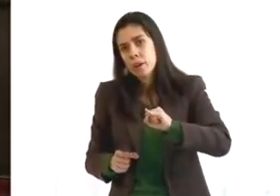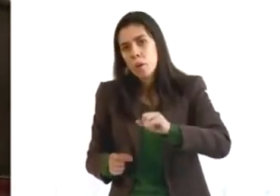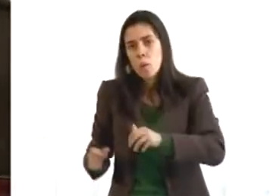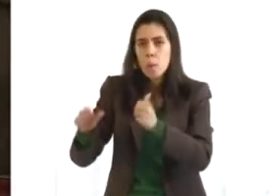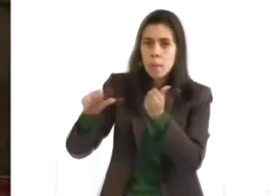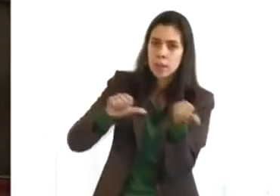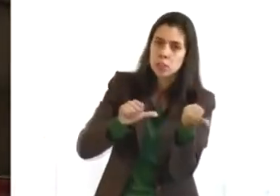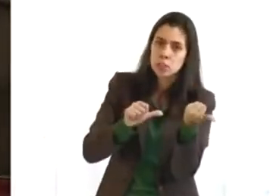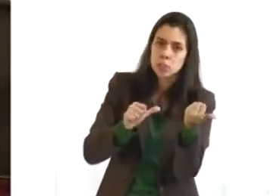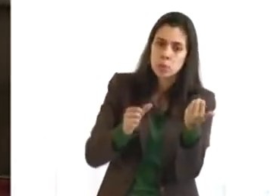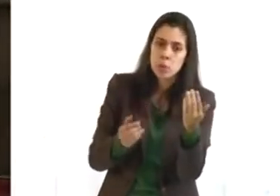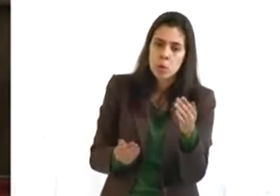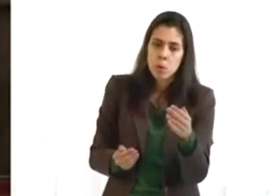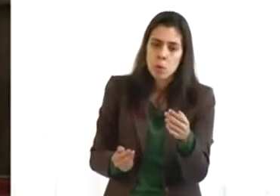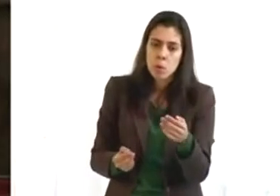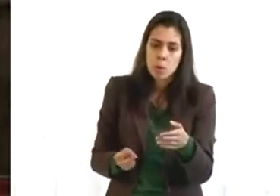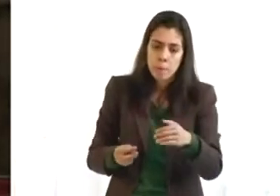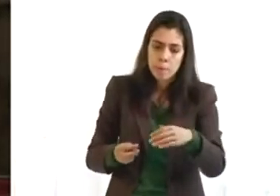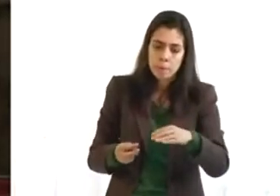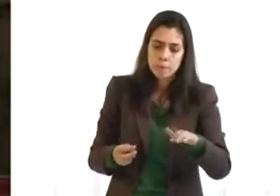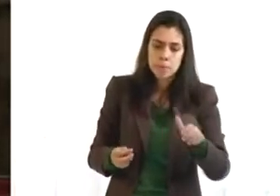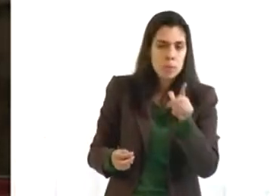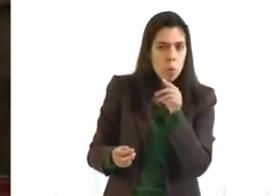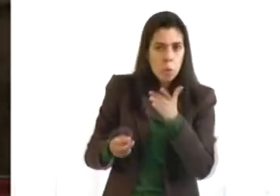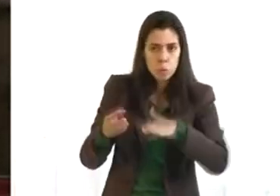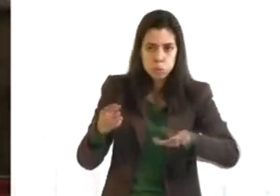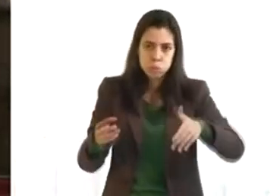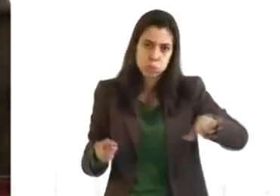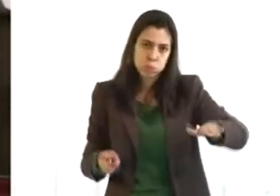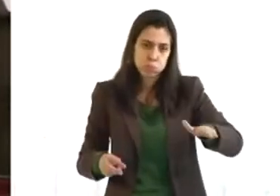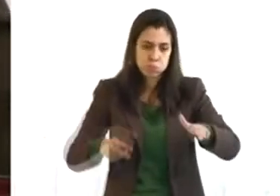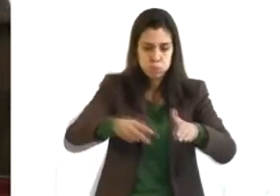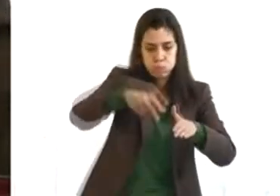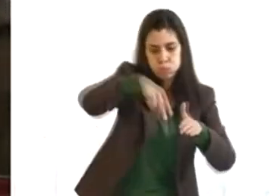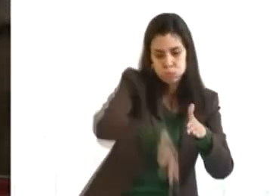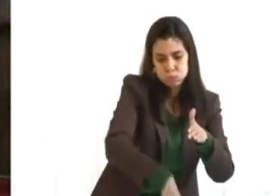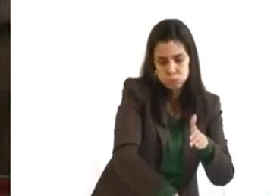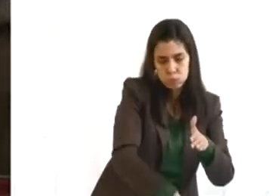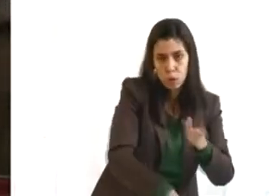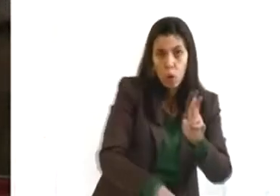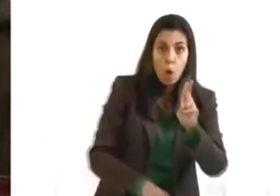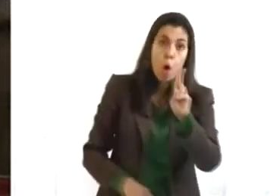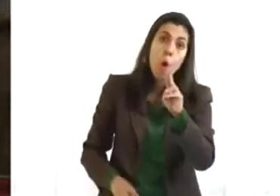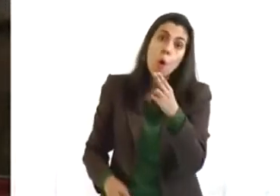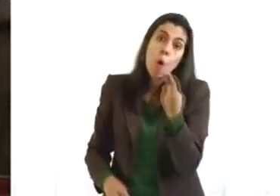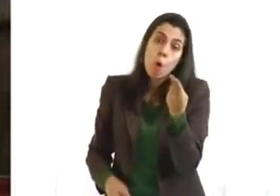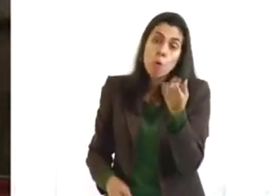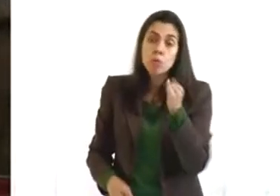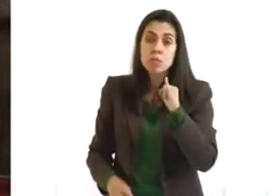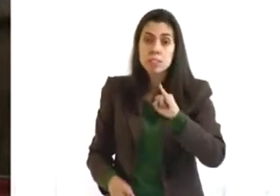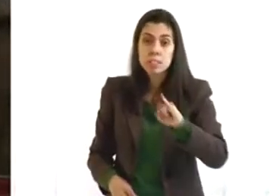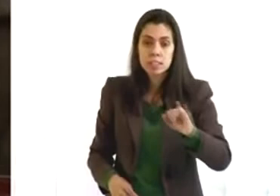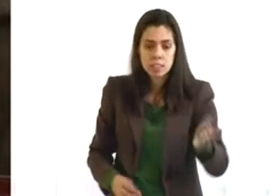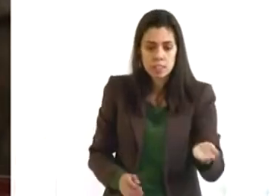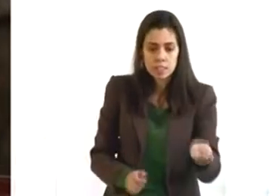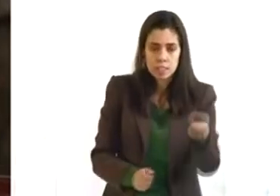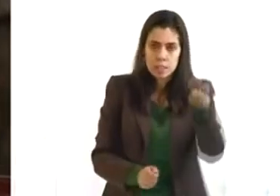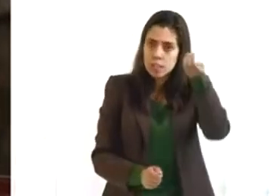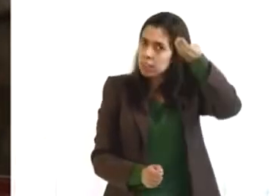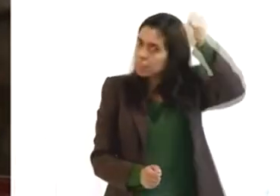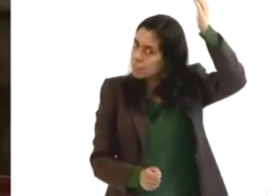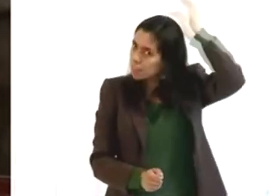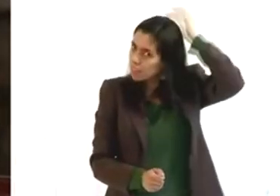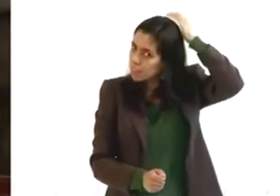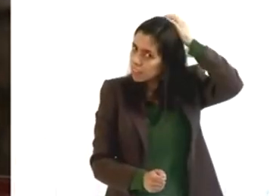aspersão? O texto não nos dá essa informação. E nossa igreja, zelosa como é da palavra de Deus, reconhece as duas